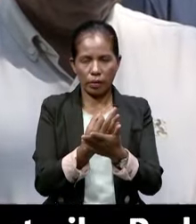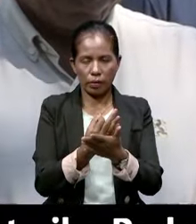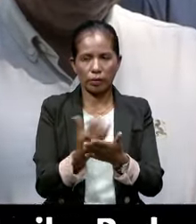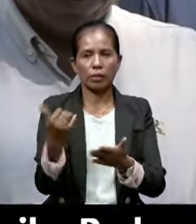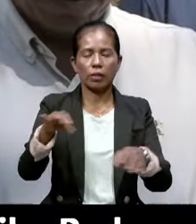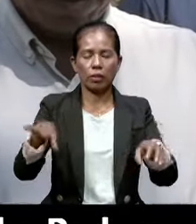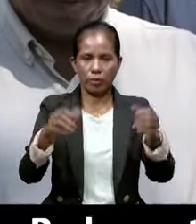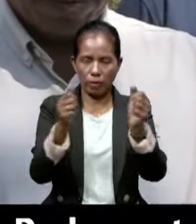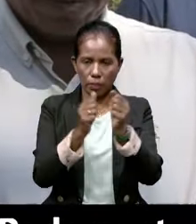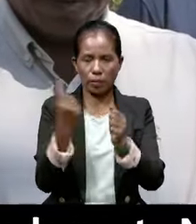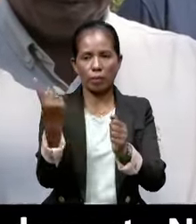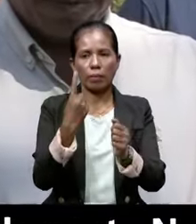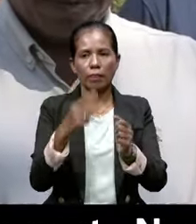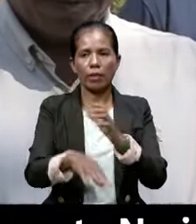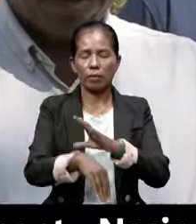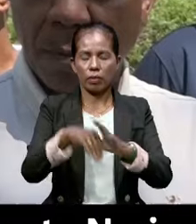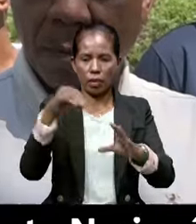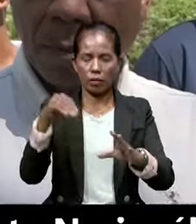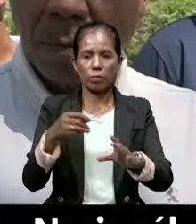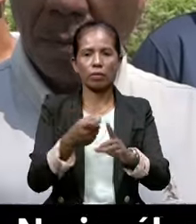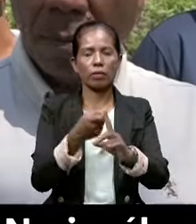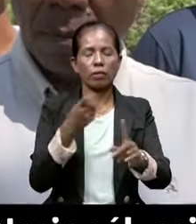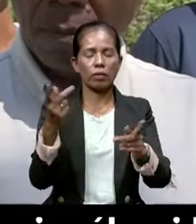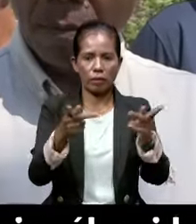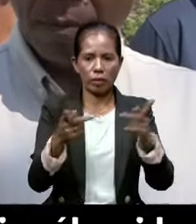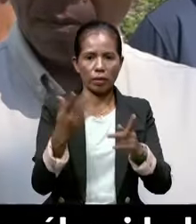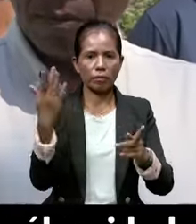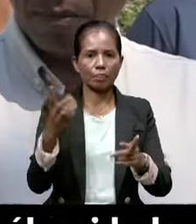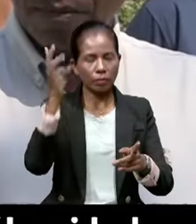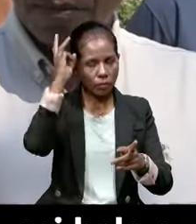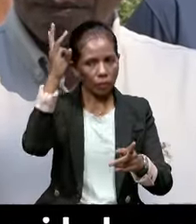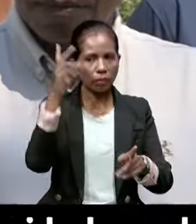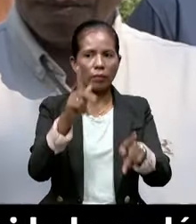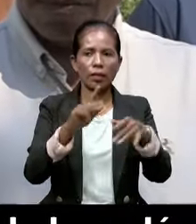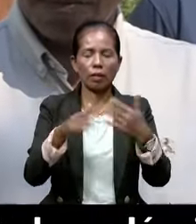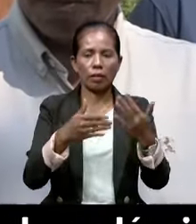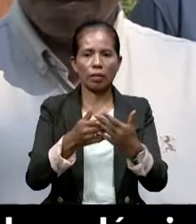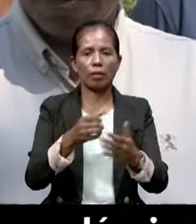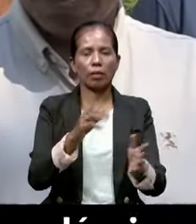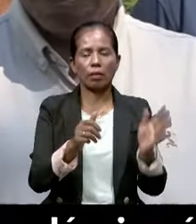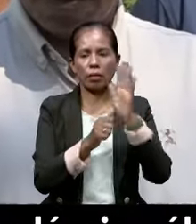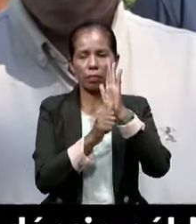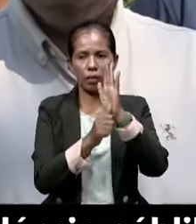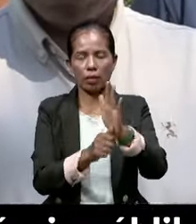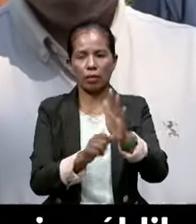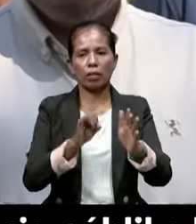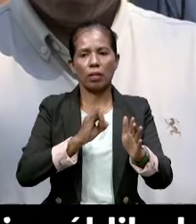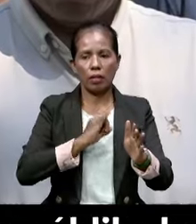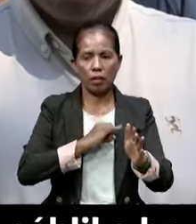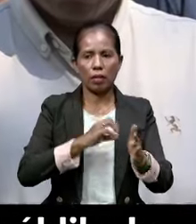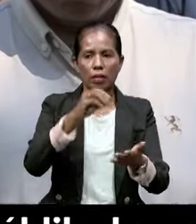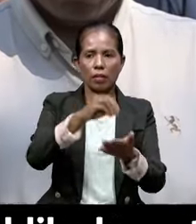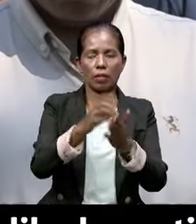na Fatim para tu sair, se si Fatim refere, preocupações para nebe que comunidade afetada do Sira apresenta, nema coena o